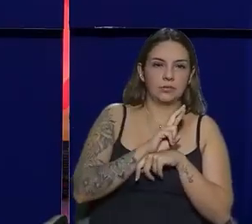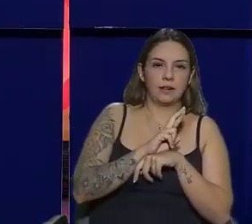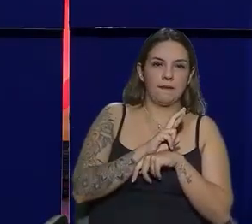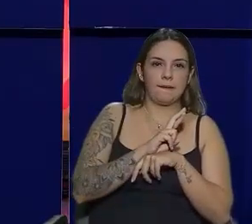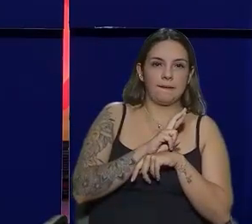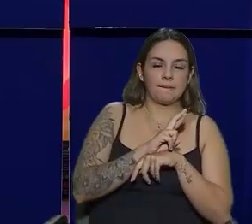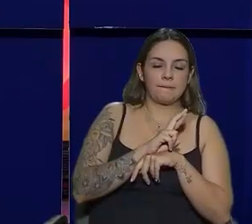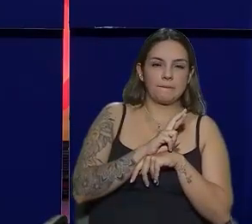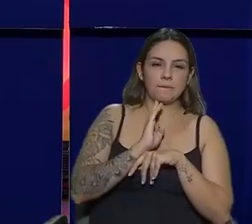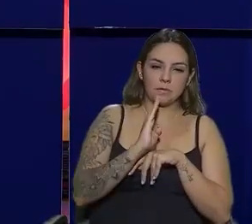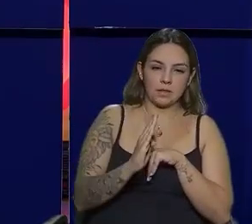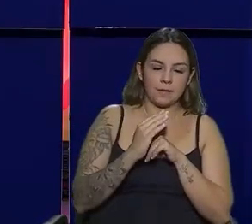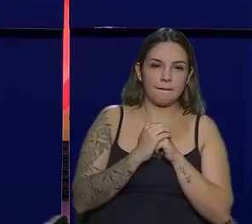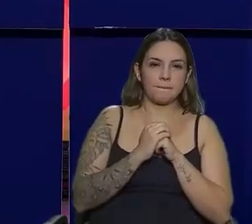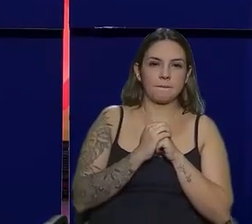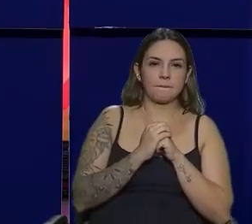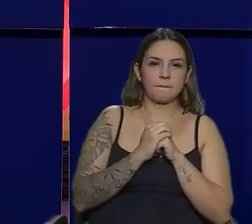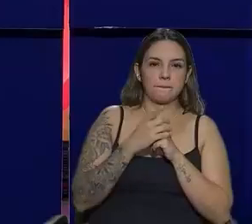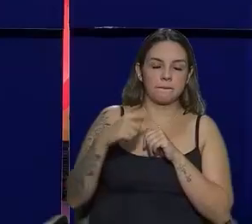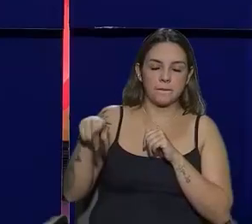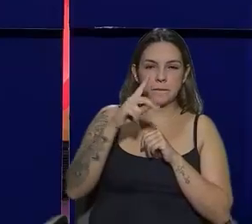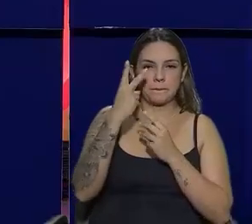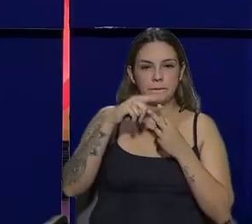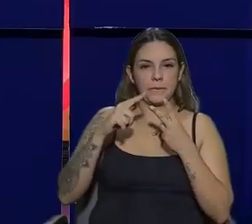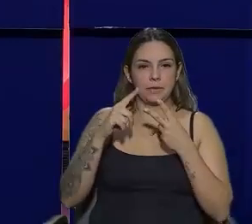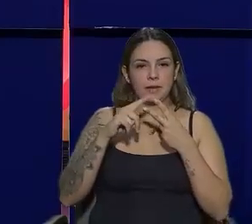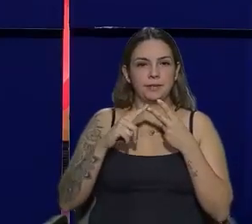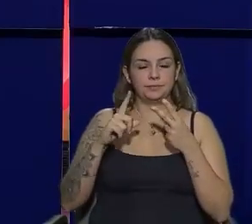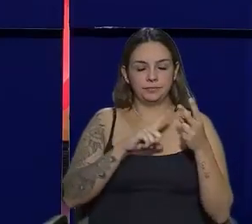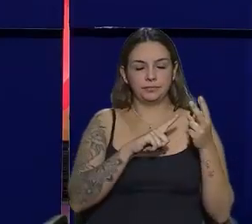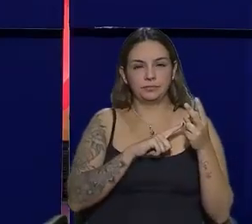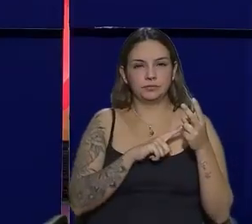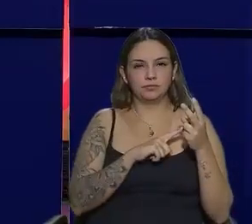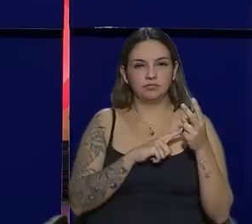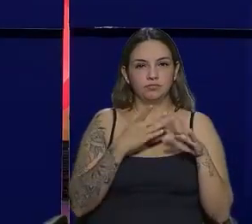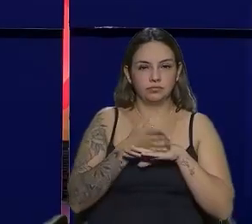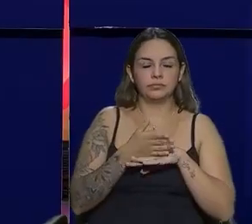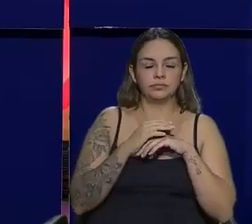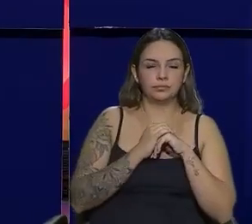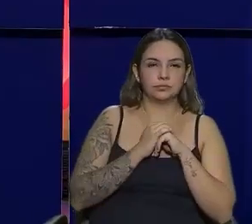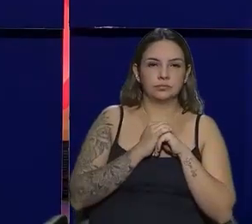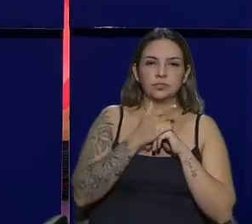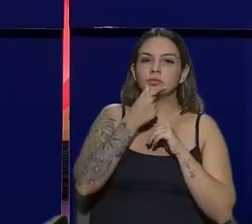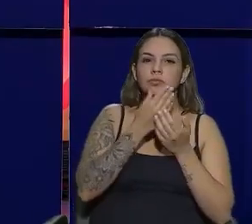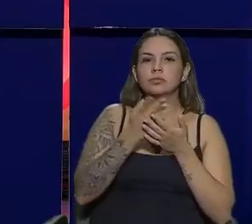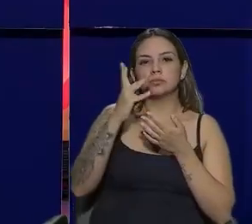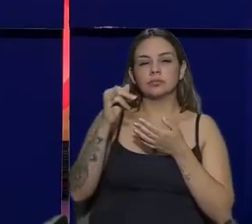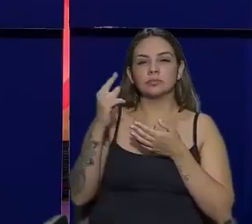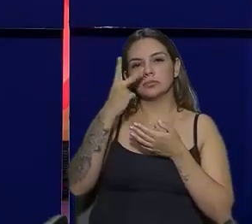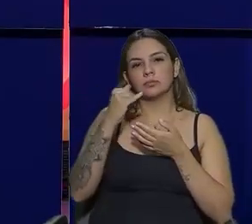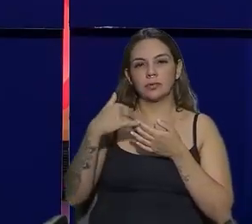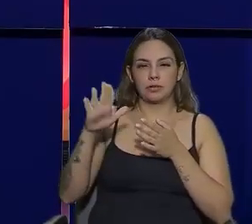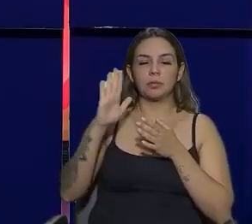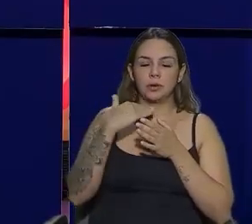representam efetivamente ou diretamente esses dois agentes que tiveram a interação, né? Um menino que perde o pai e um